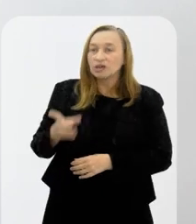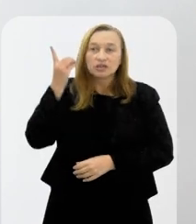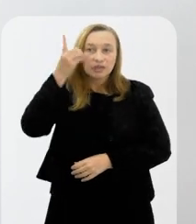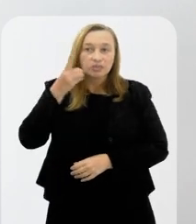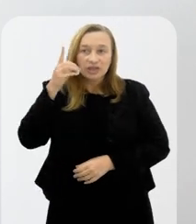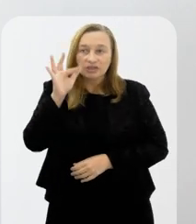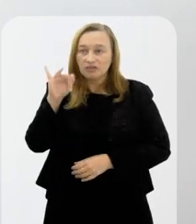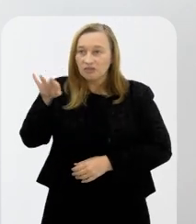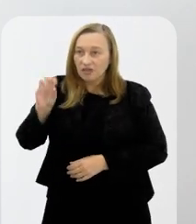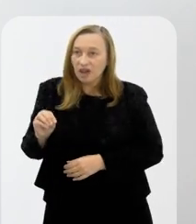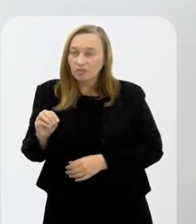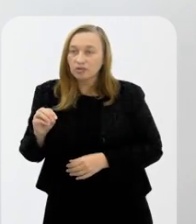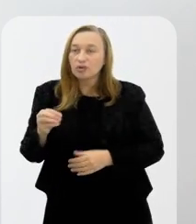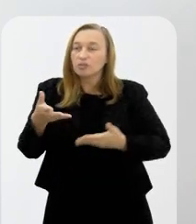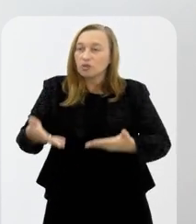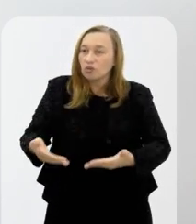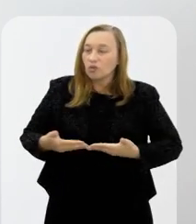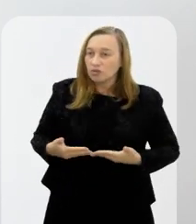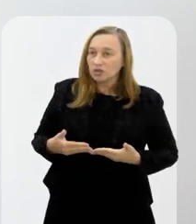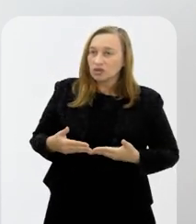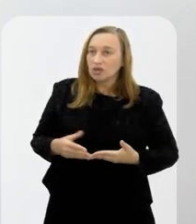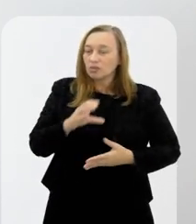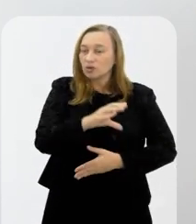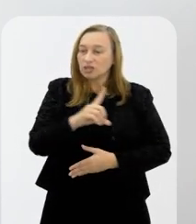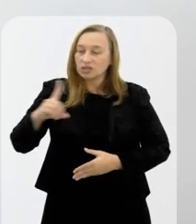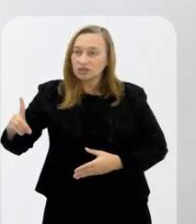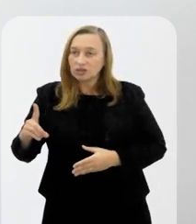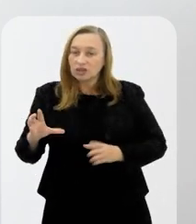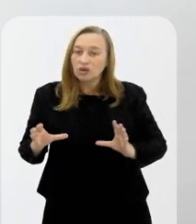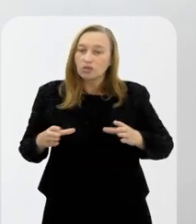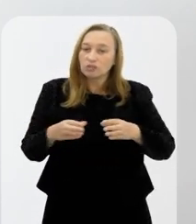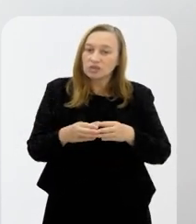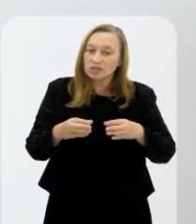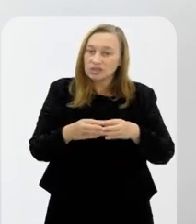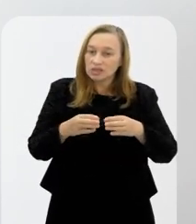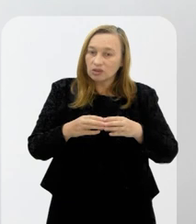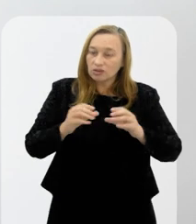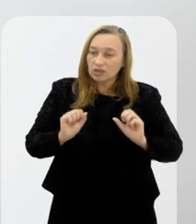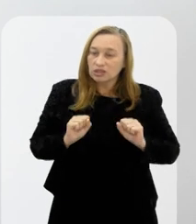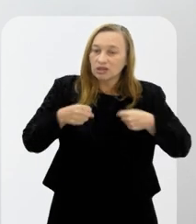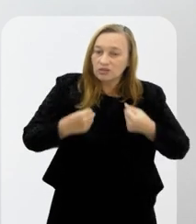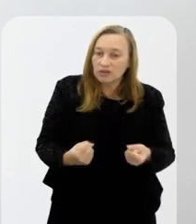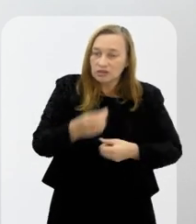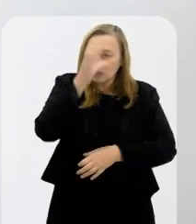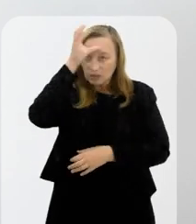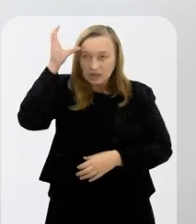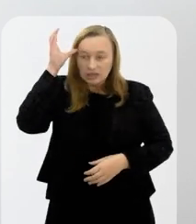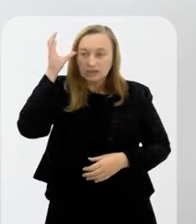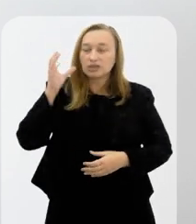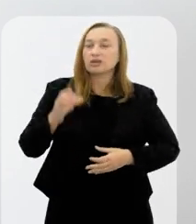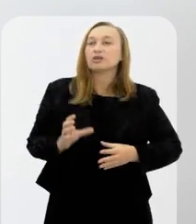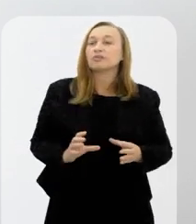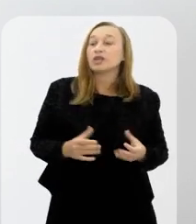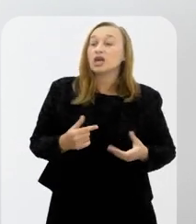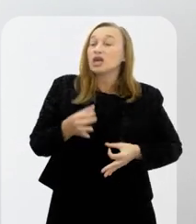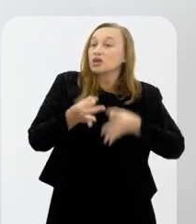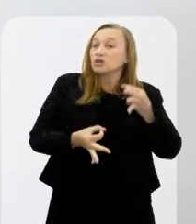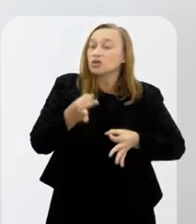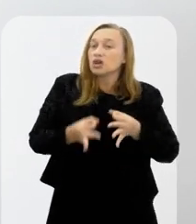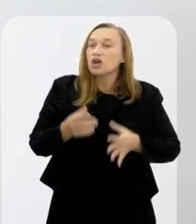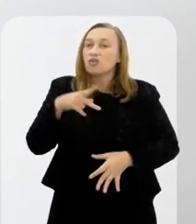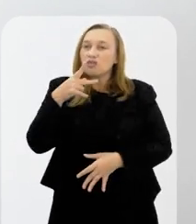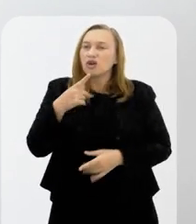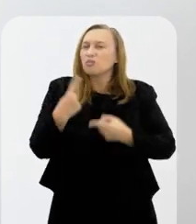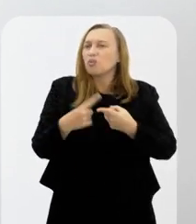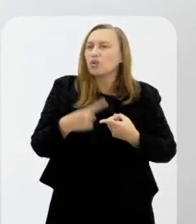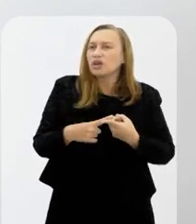Silva me convida para essa honrosa missão de coordenar uma comissão de defesa consumidor a coordenação jurídica e isto eu falo porque o